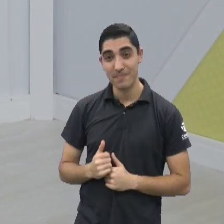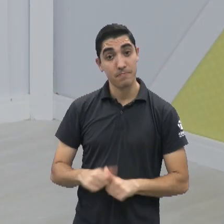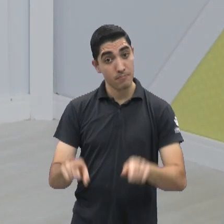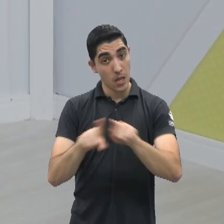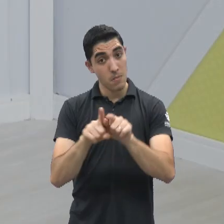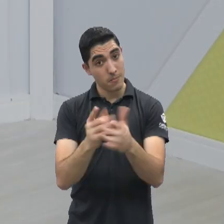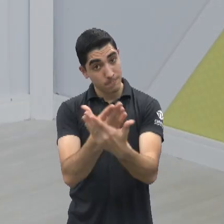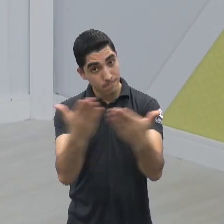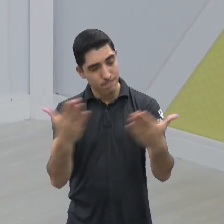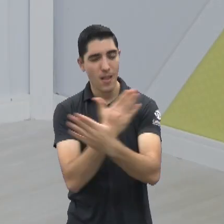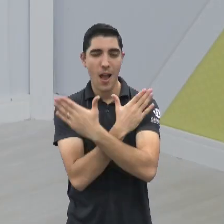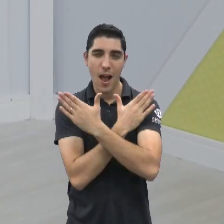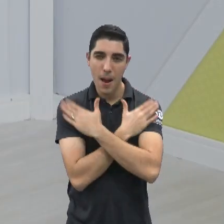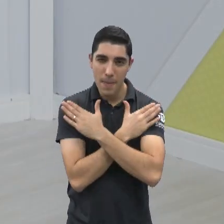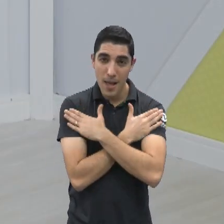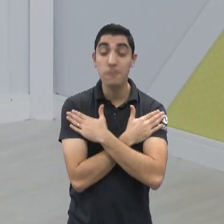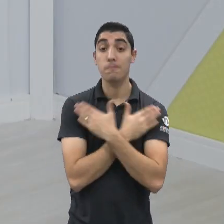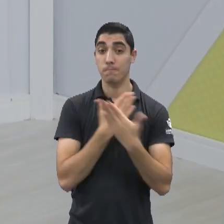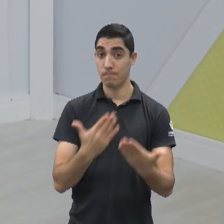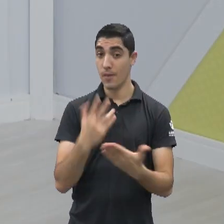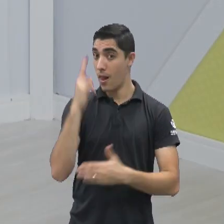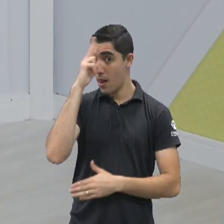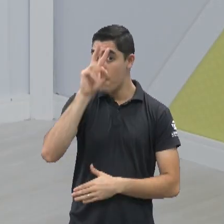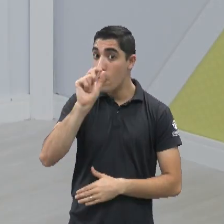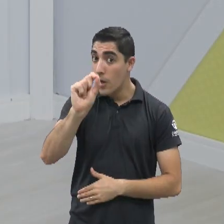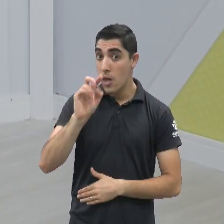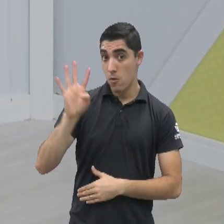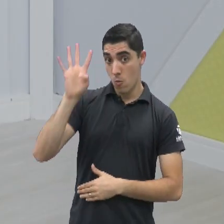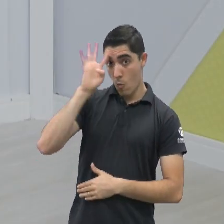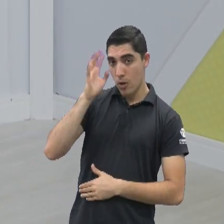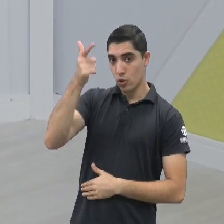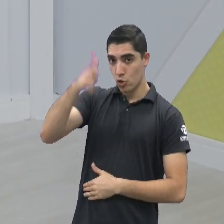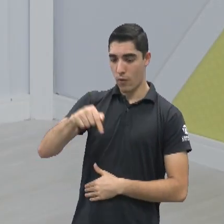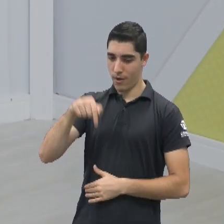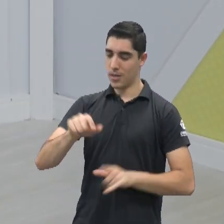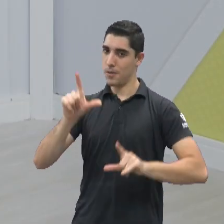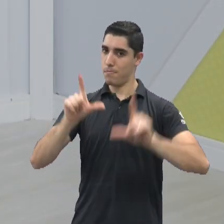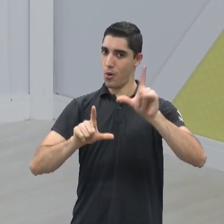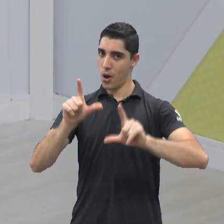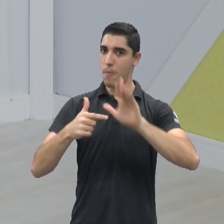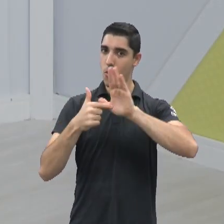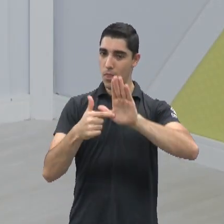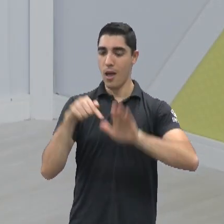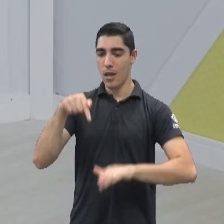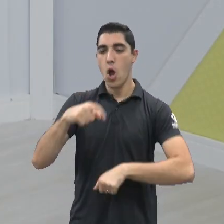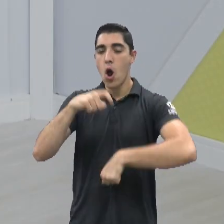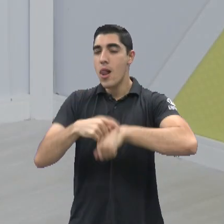deixo o meu abraço e a lembrança de que quarta-feira estaremos de volta no mesmo